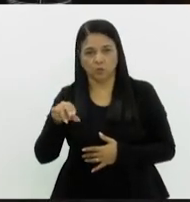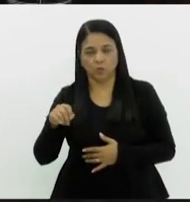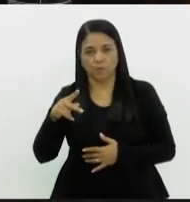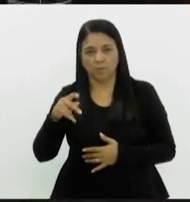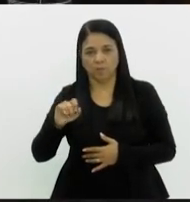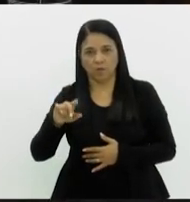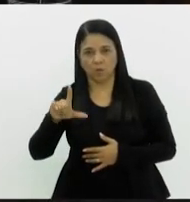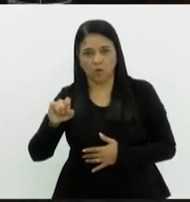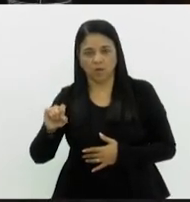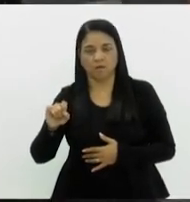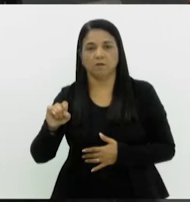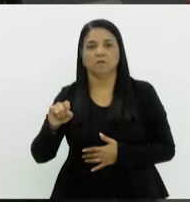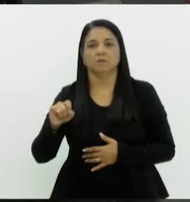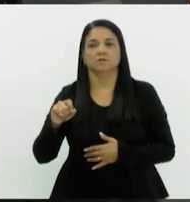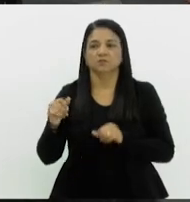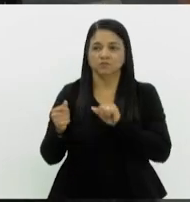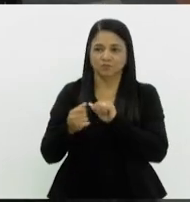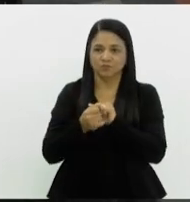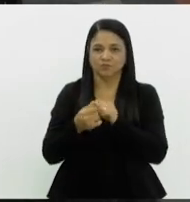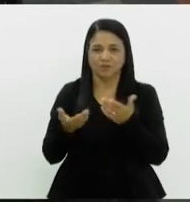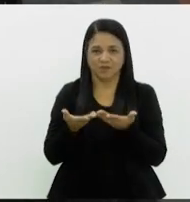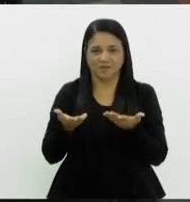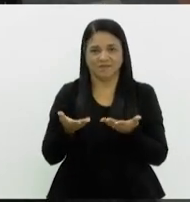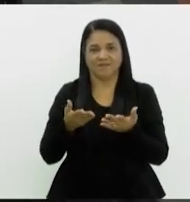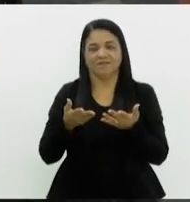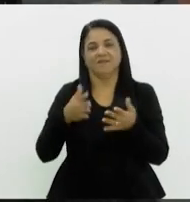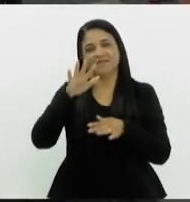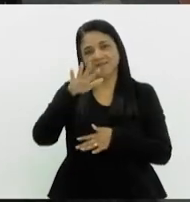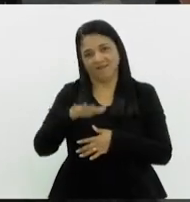aqui conosco, nessa tarde.